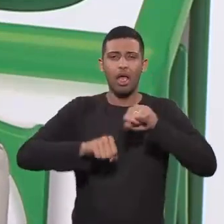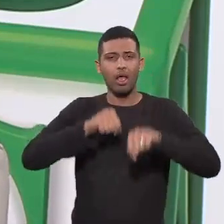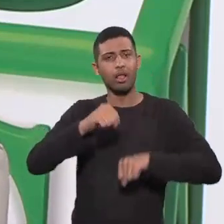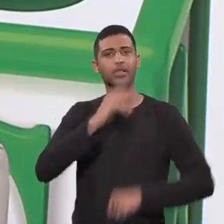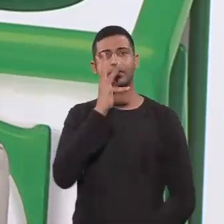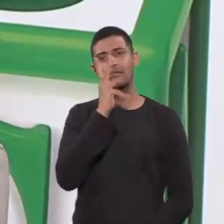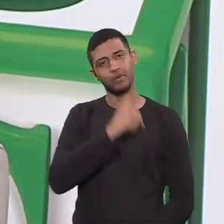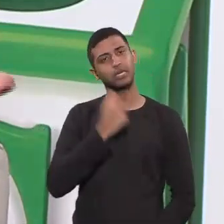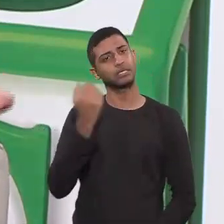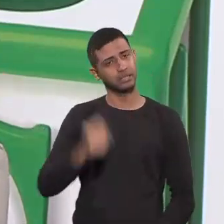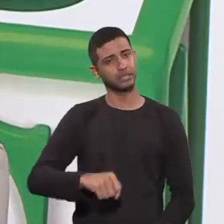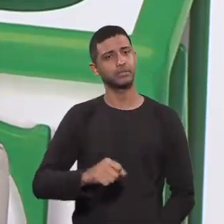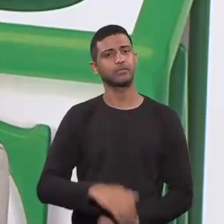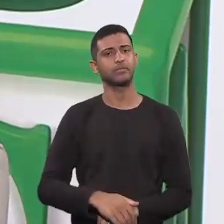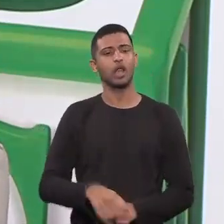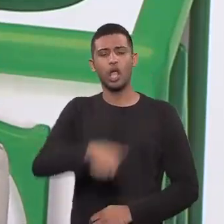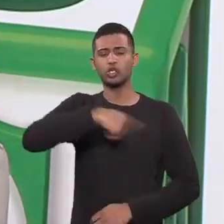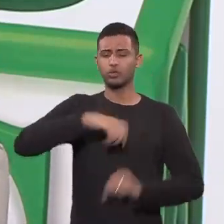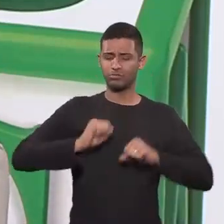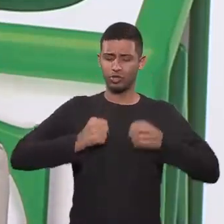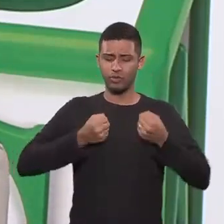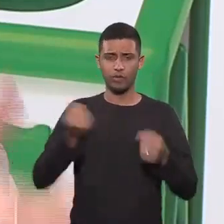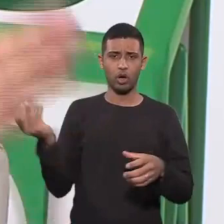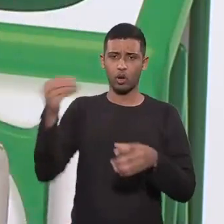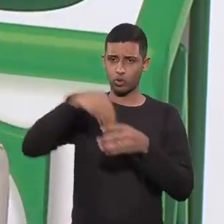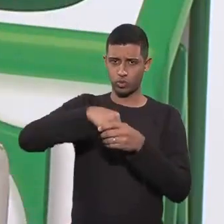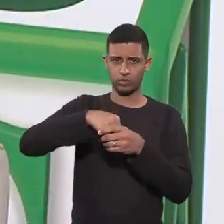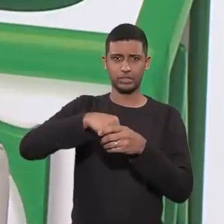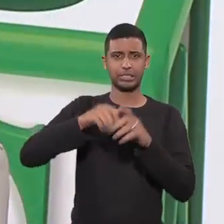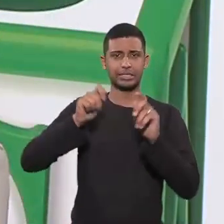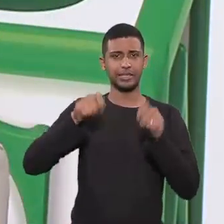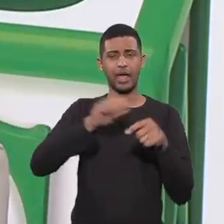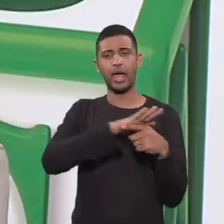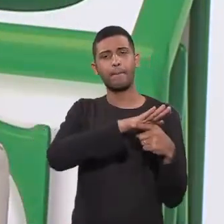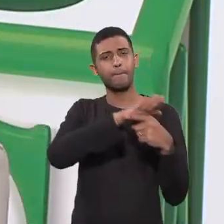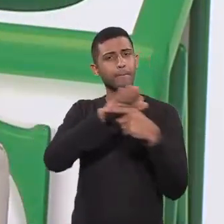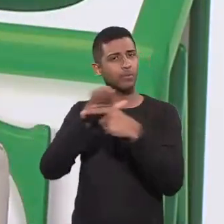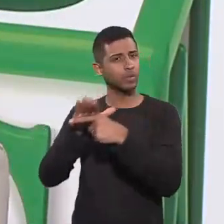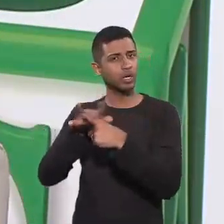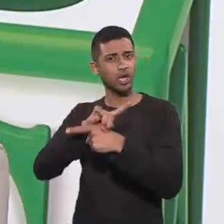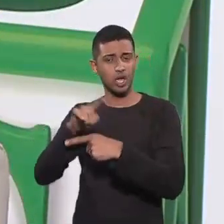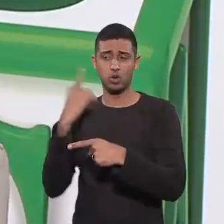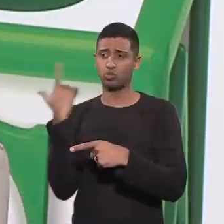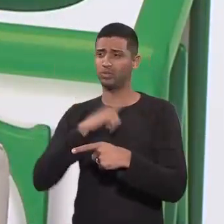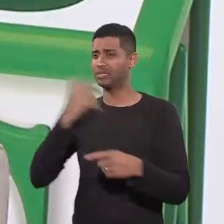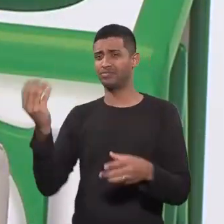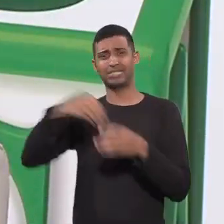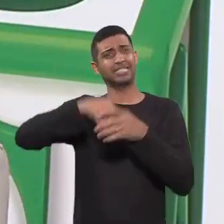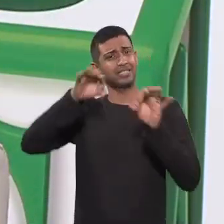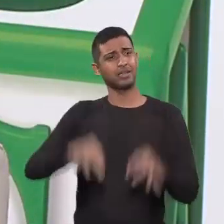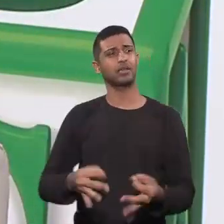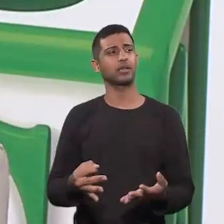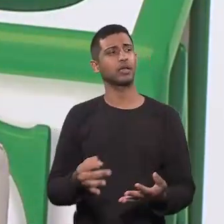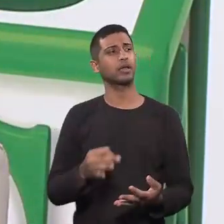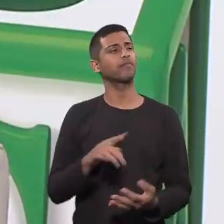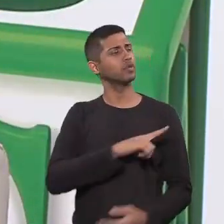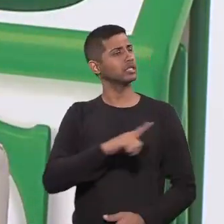E nós, fazendo essa inclusão, a gente vai fazer com que eles possam ser incluídos. E vocês devem estar fazendo um trabalho